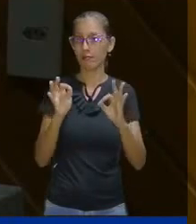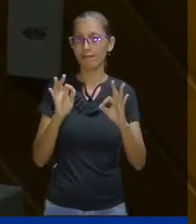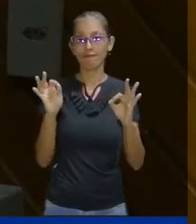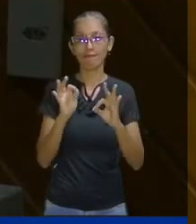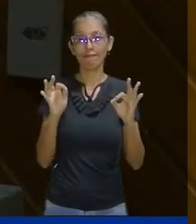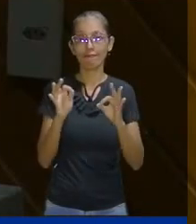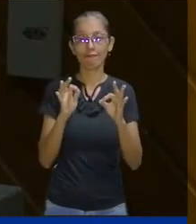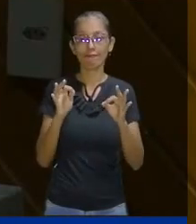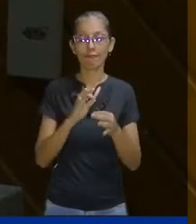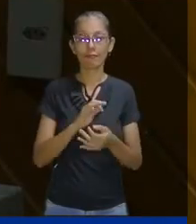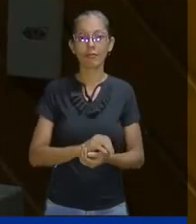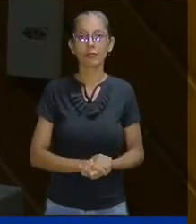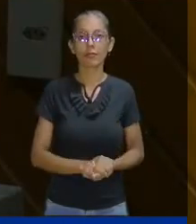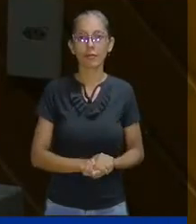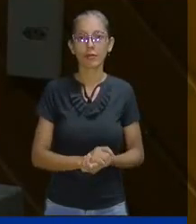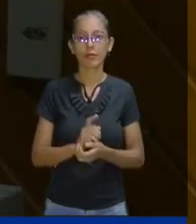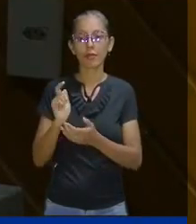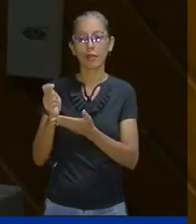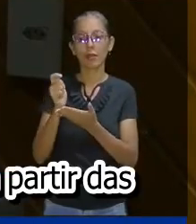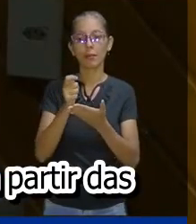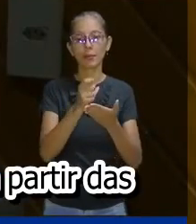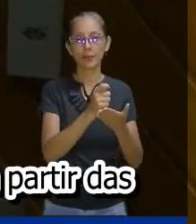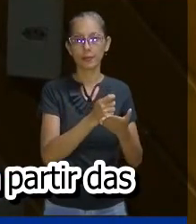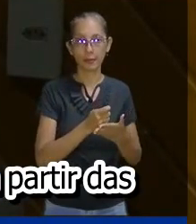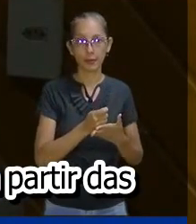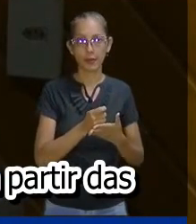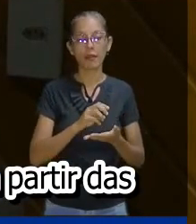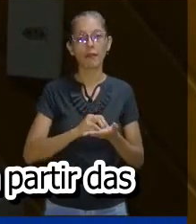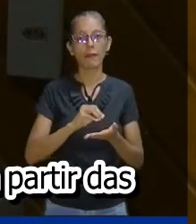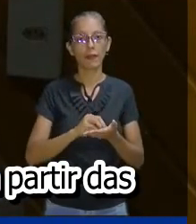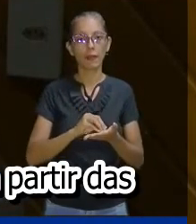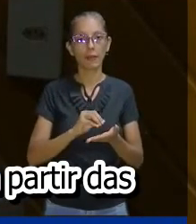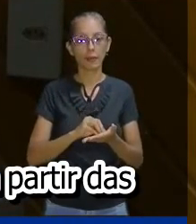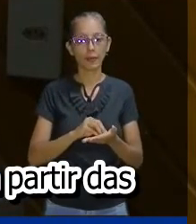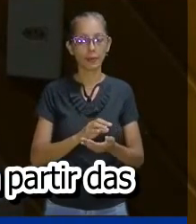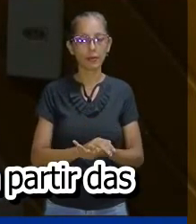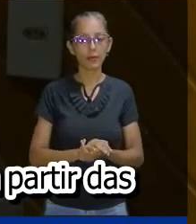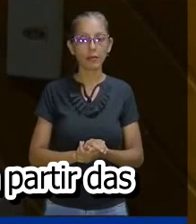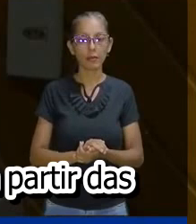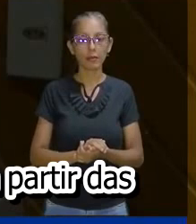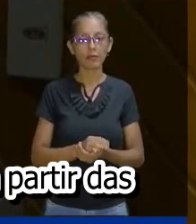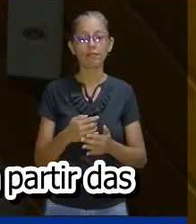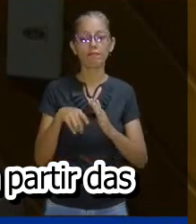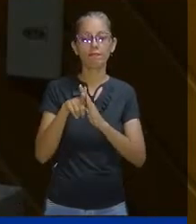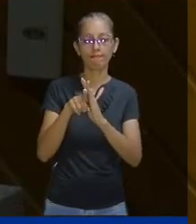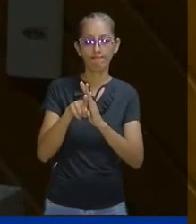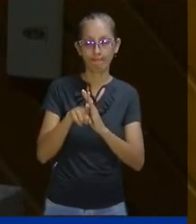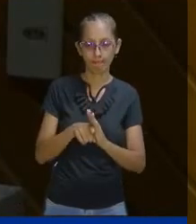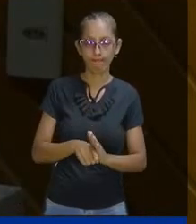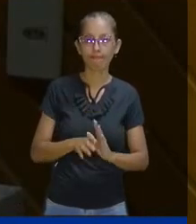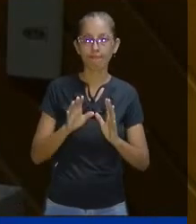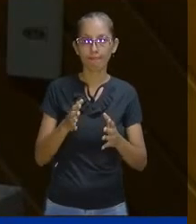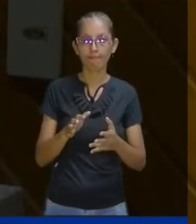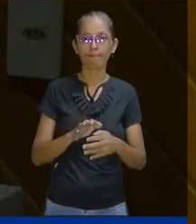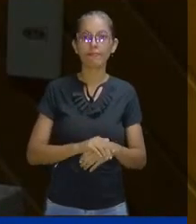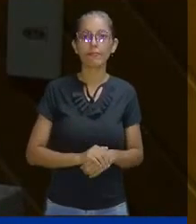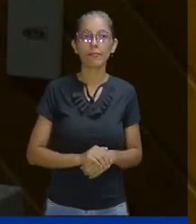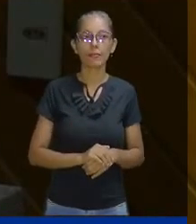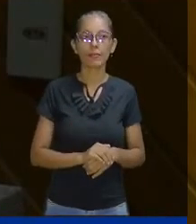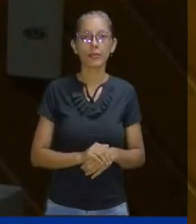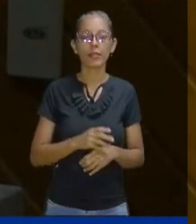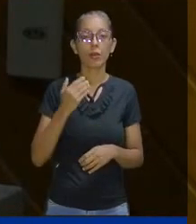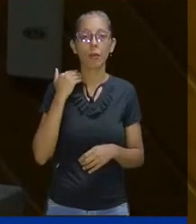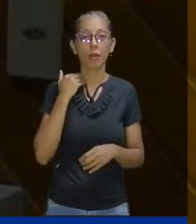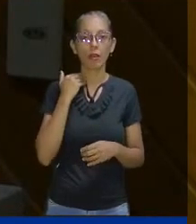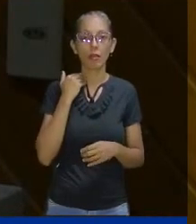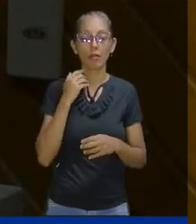da movimentação das contas pela unidade técnica, eis que foi possível a análise dos extratos eletrônicos a partir das informações financeiras